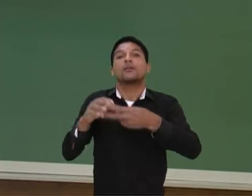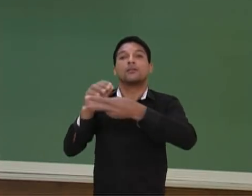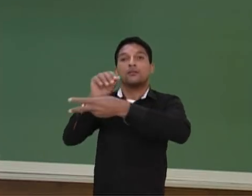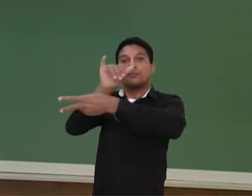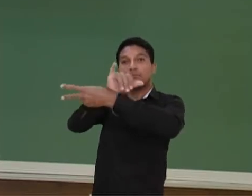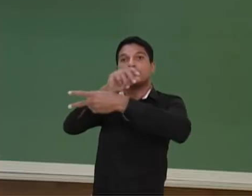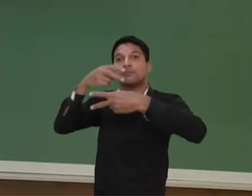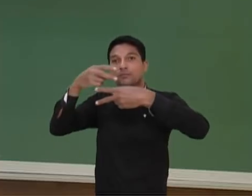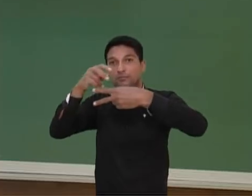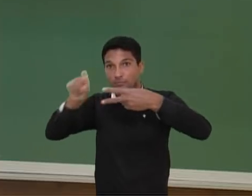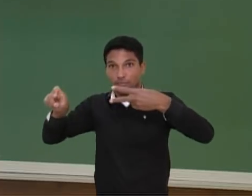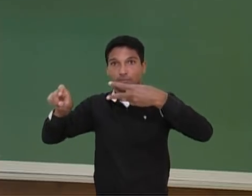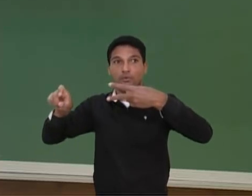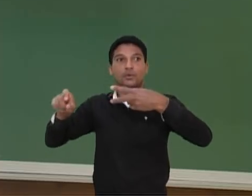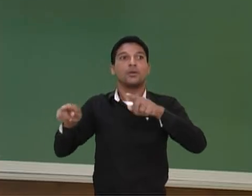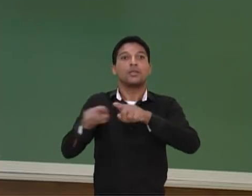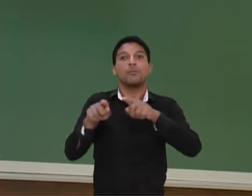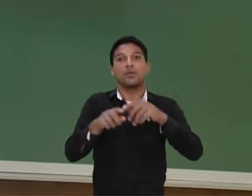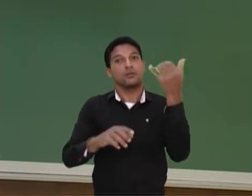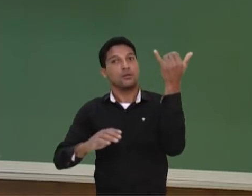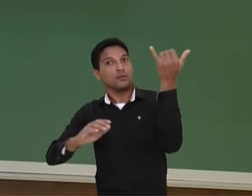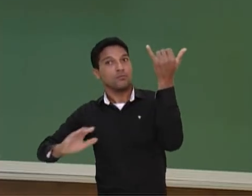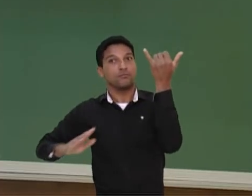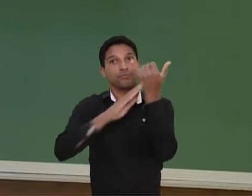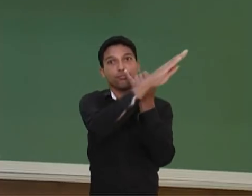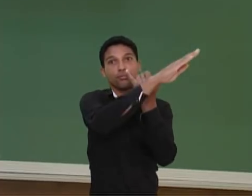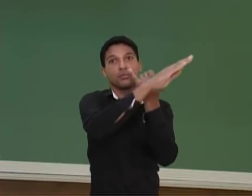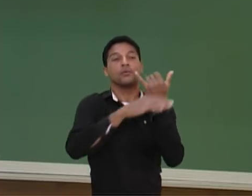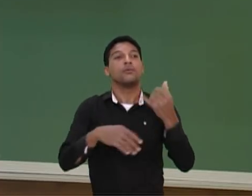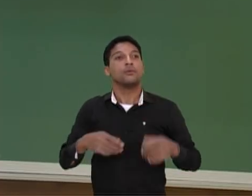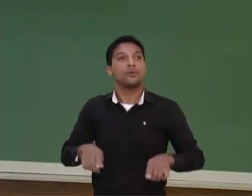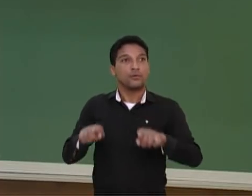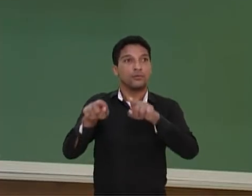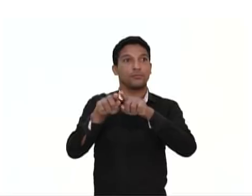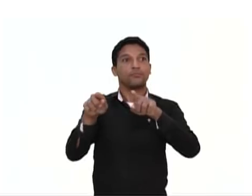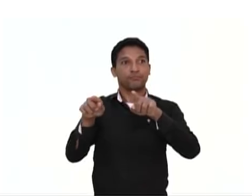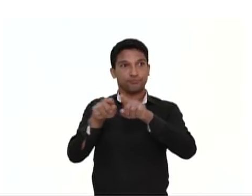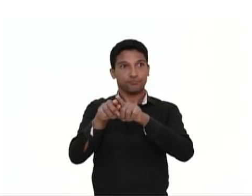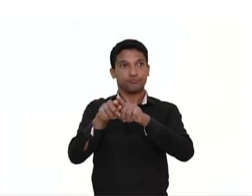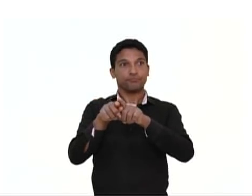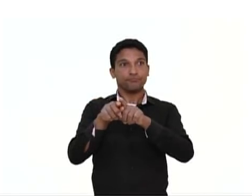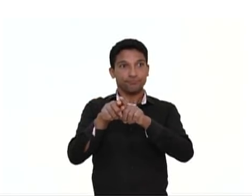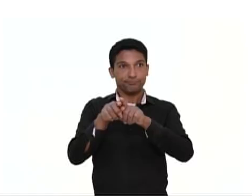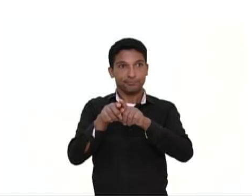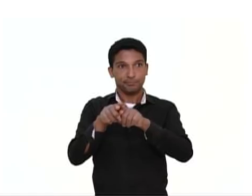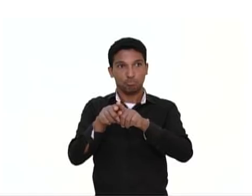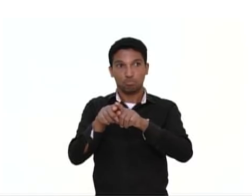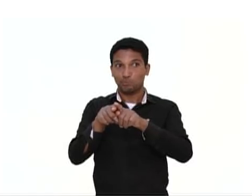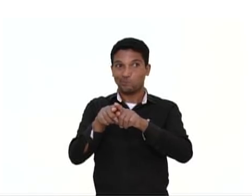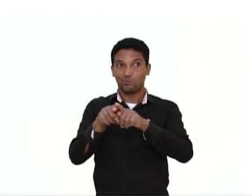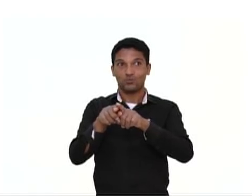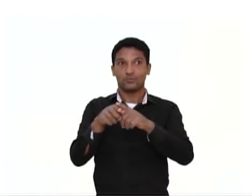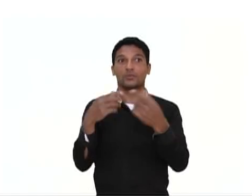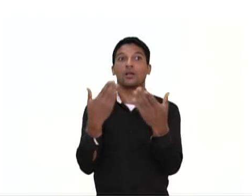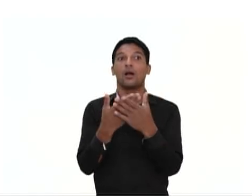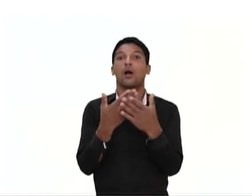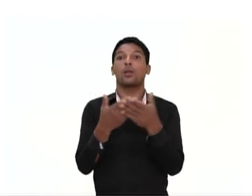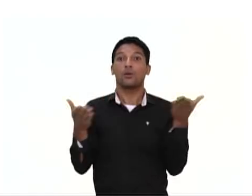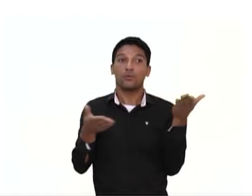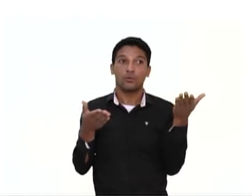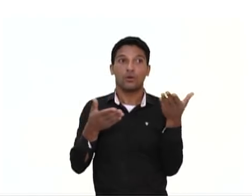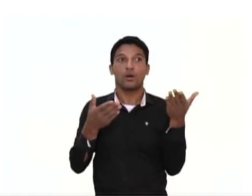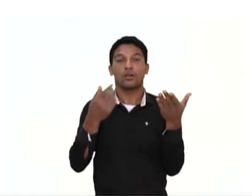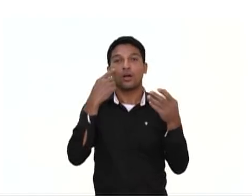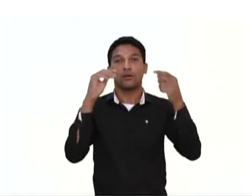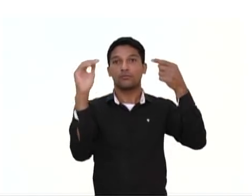o eixo y. Na aula de hoje, nós veremos função quadrática, lei de formação da função